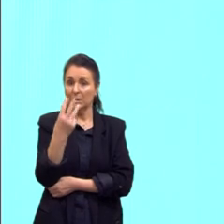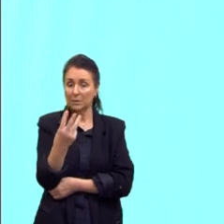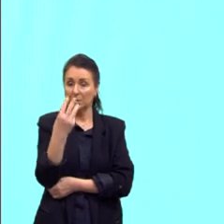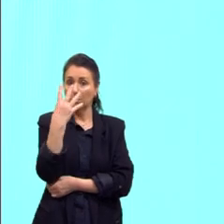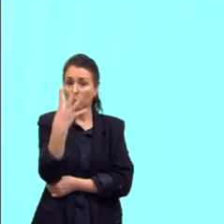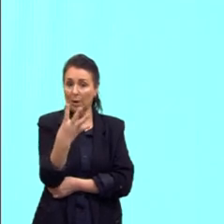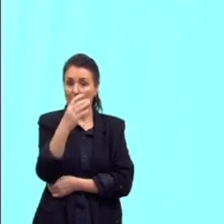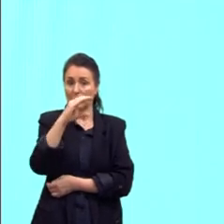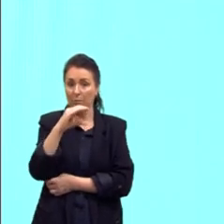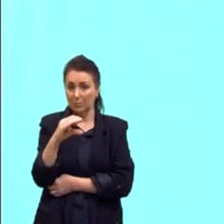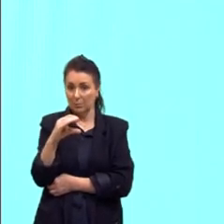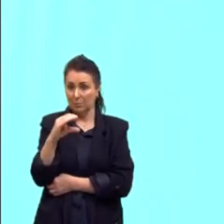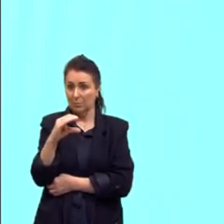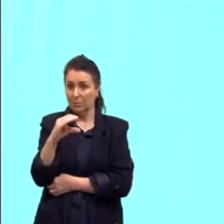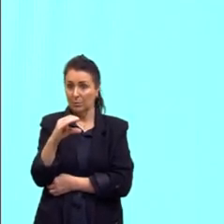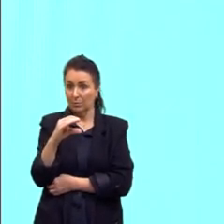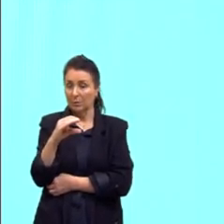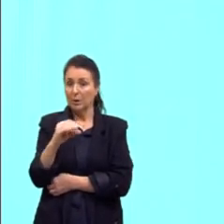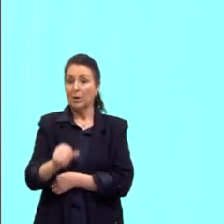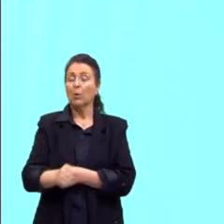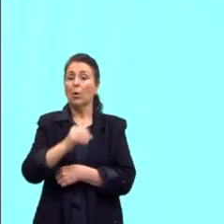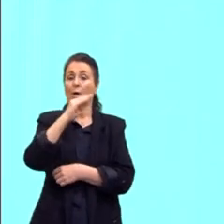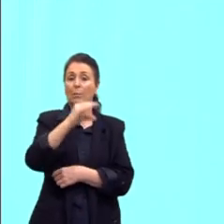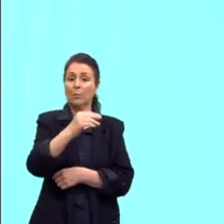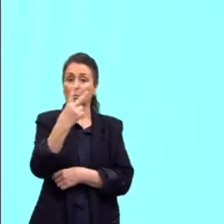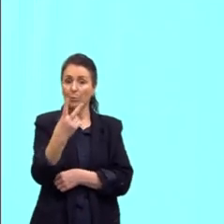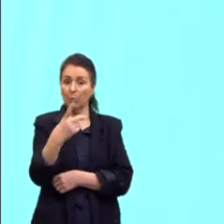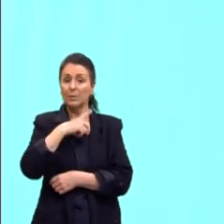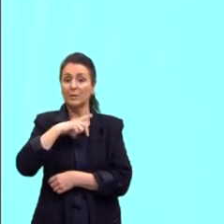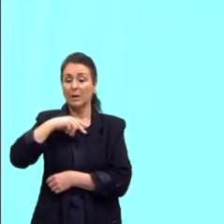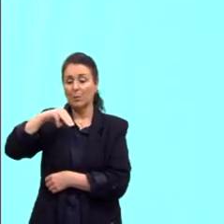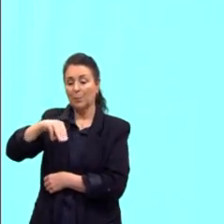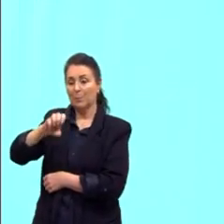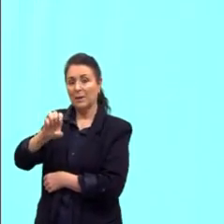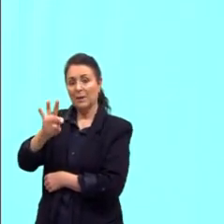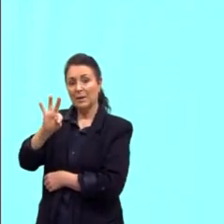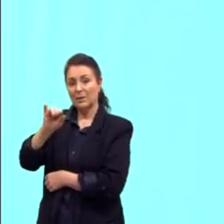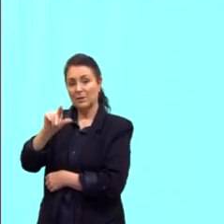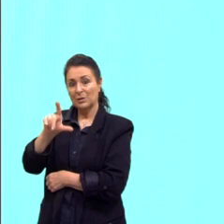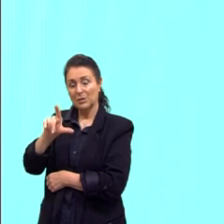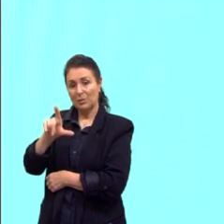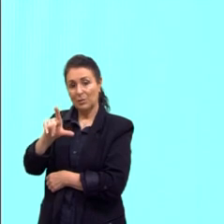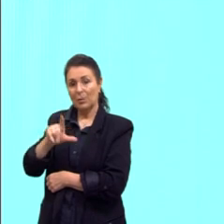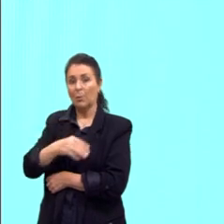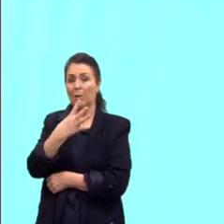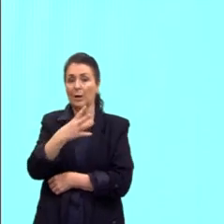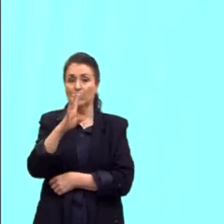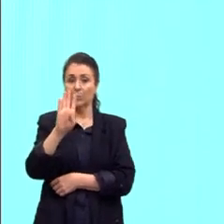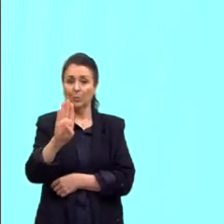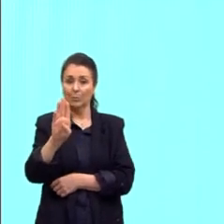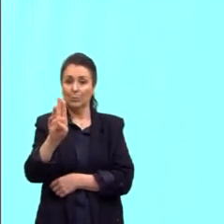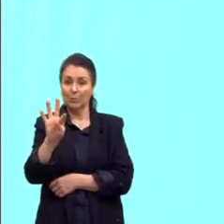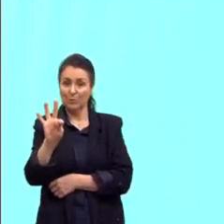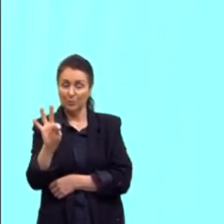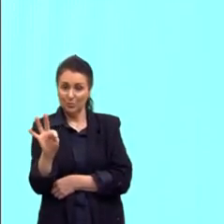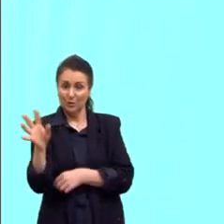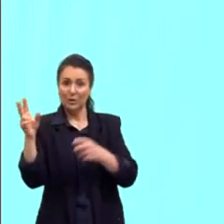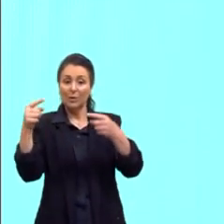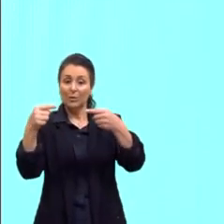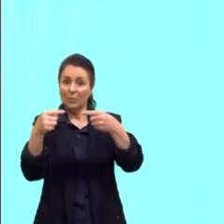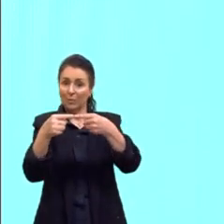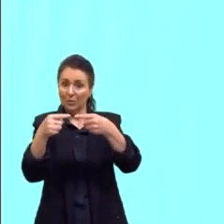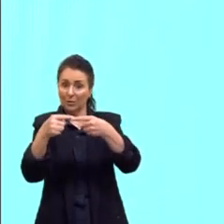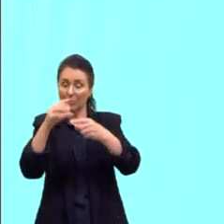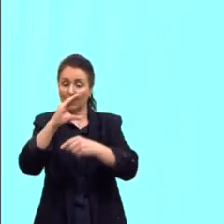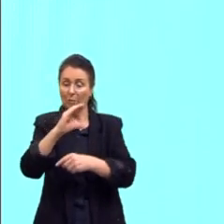quatro carbonos e no carbono 2 eu tenho mentiu como são quatro é boot somente ligações simples entre